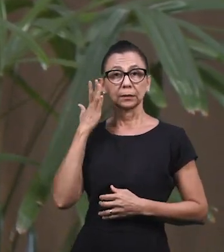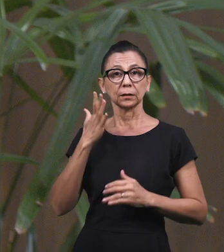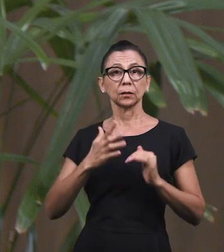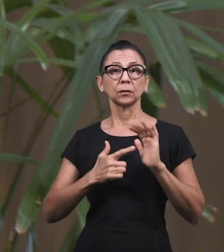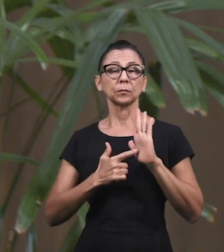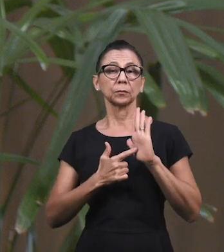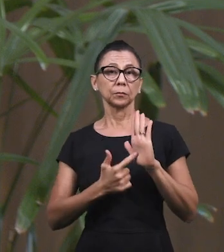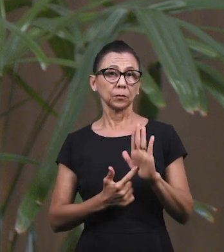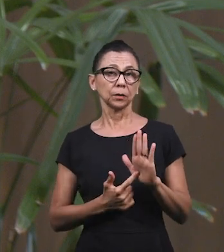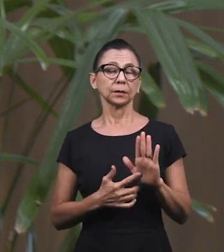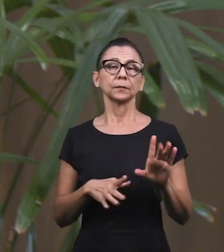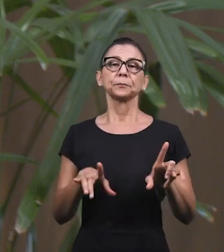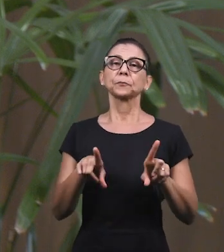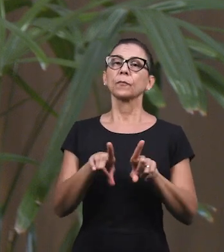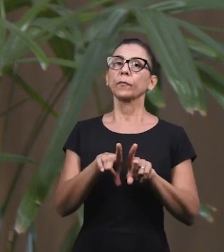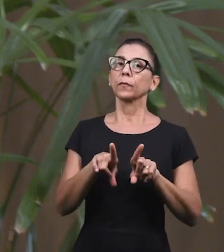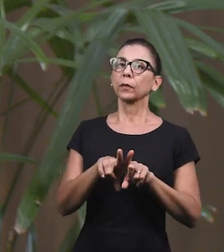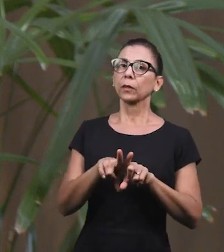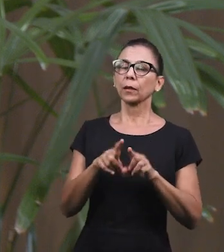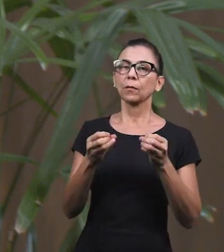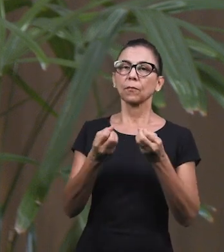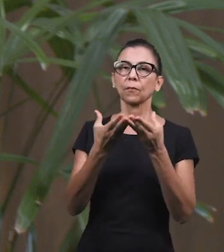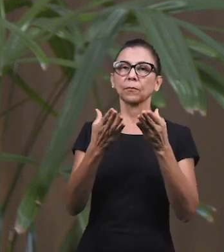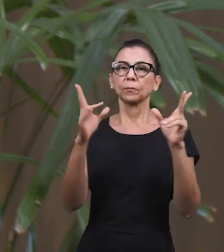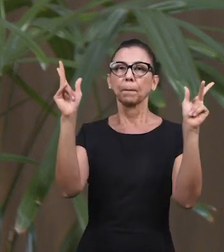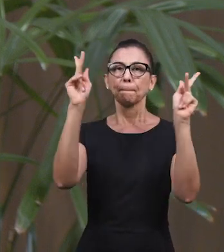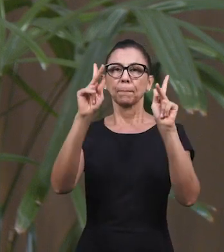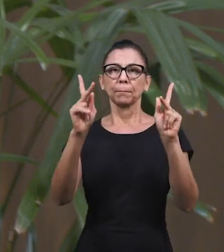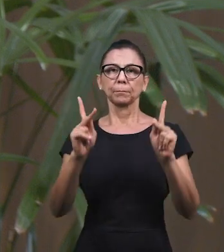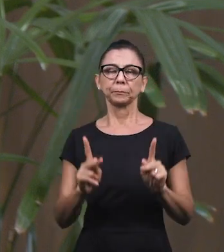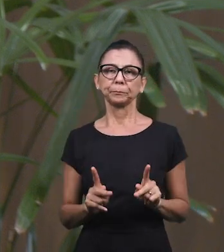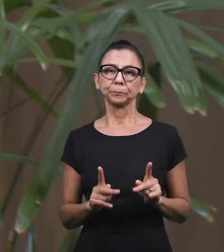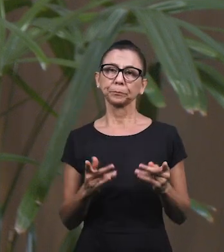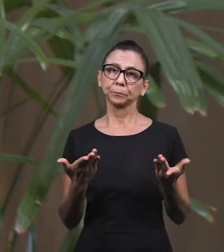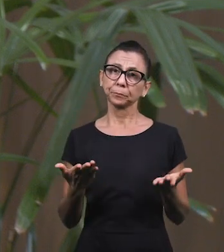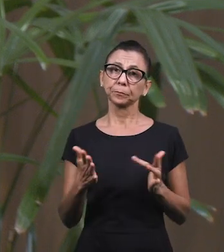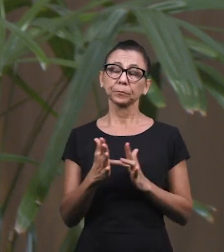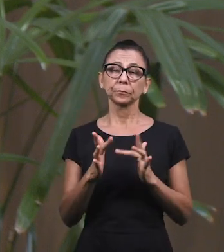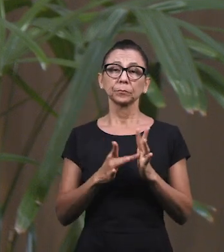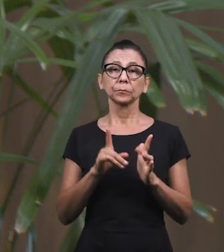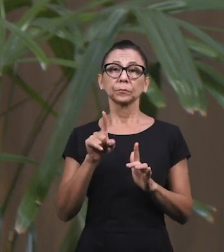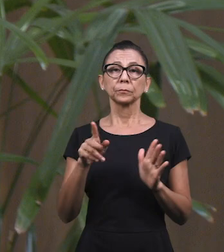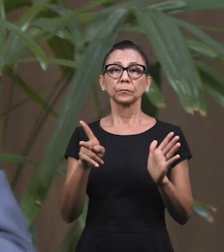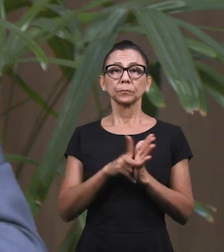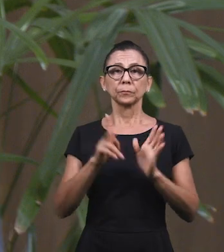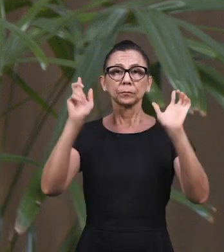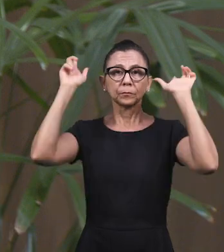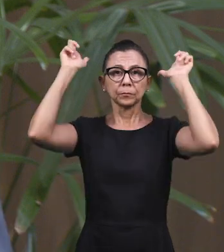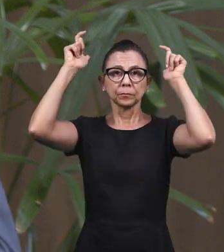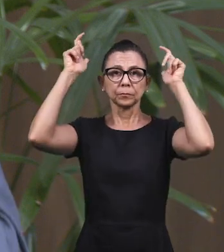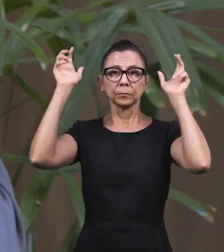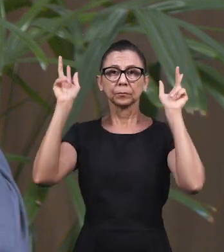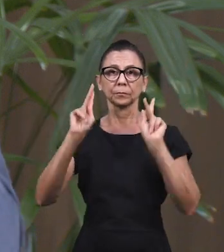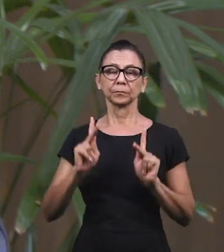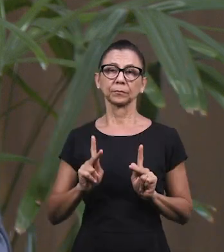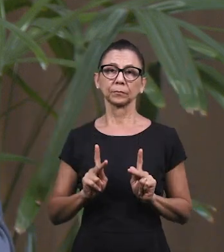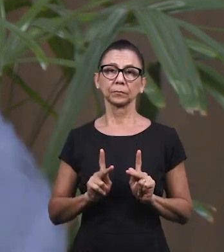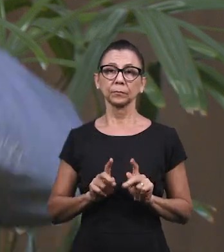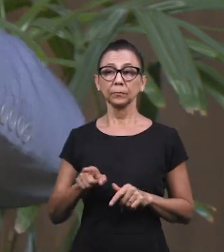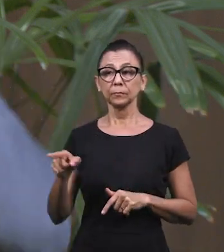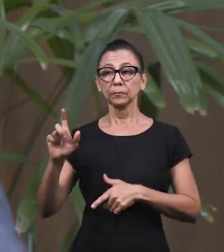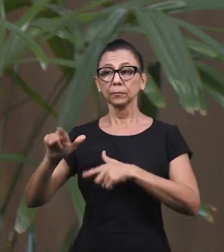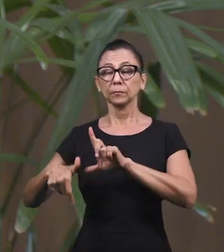e mostrar, e que vai o quê? Dar a paz, que Jesus ele é identificado como o príncipe da paz. Ou seja, então o que Israel